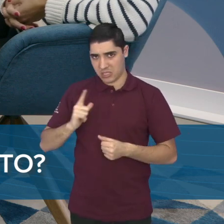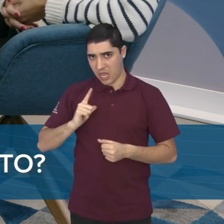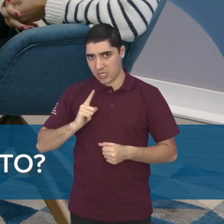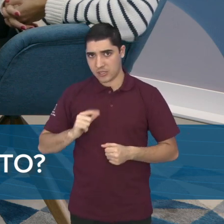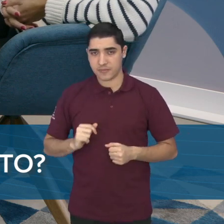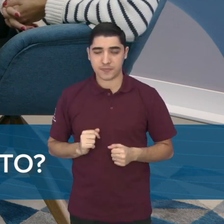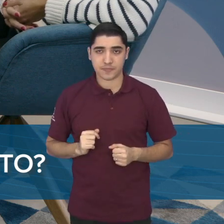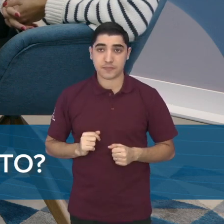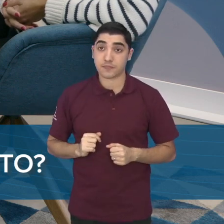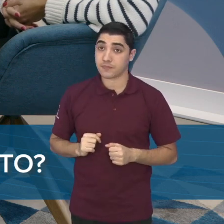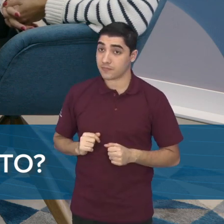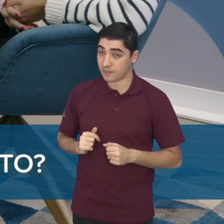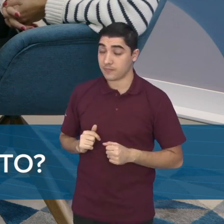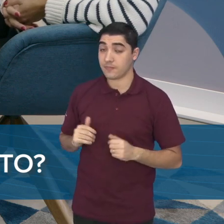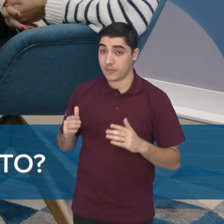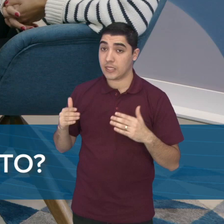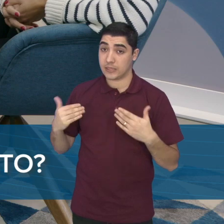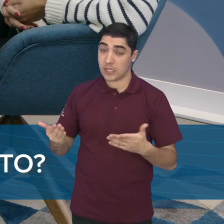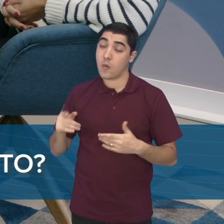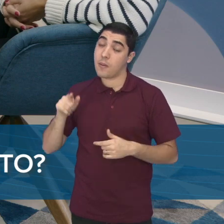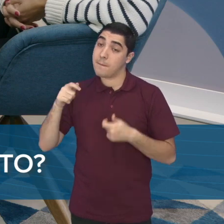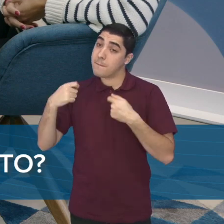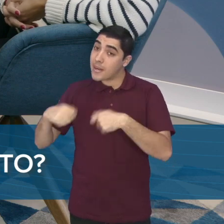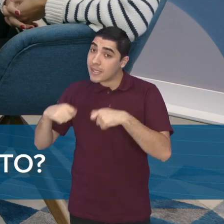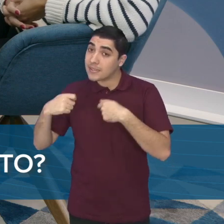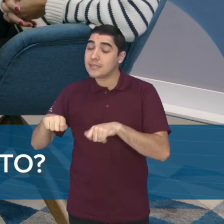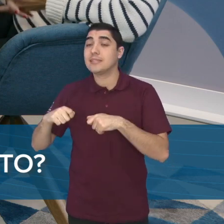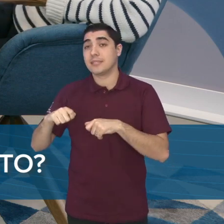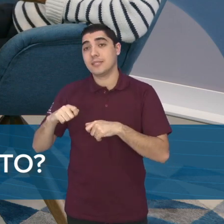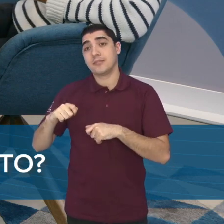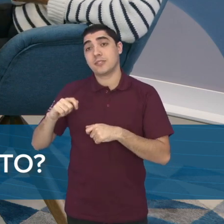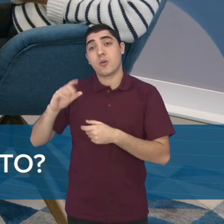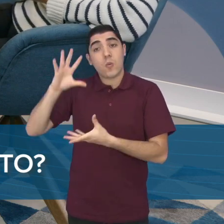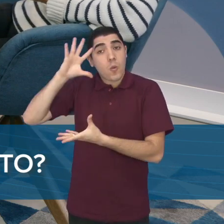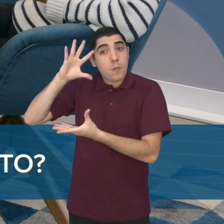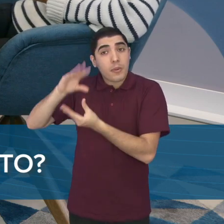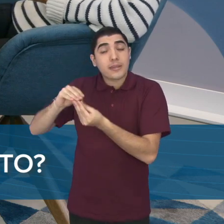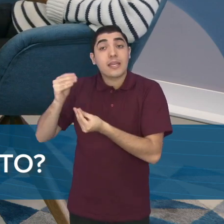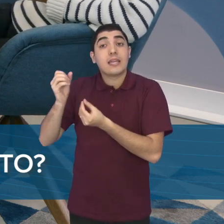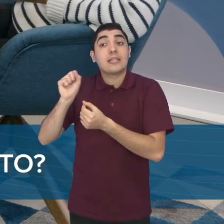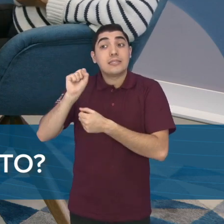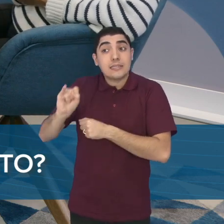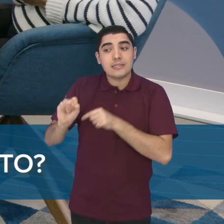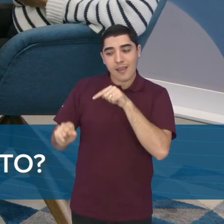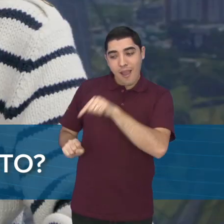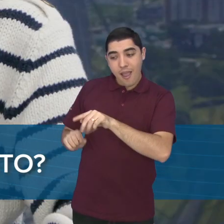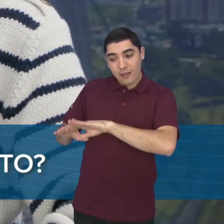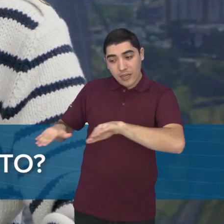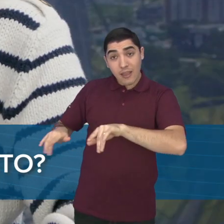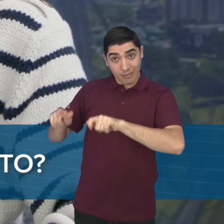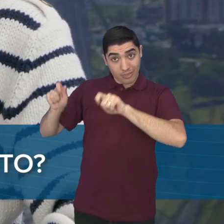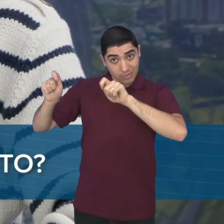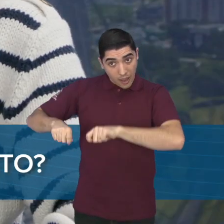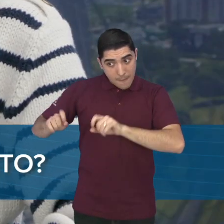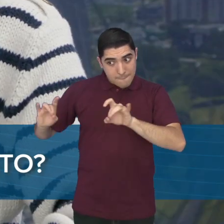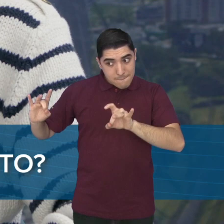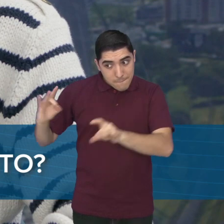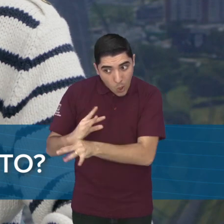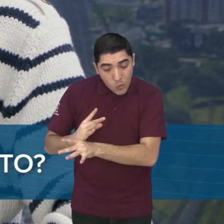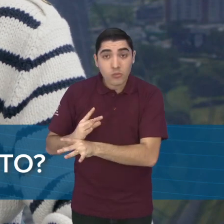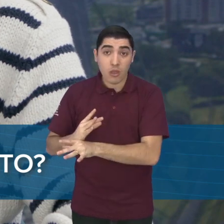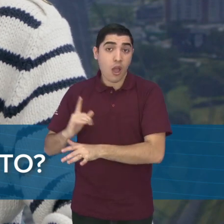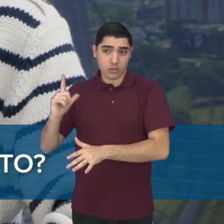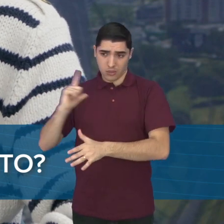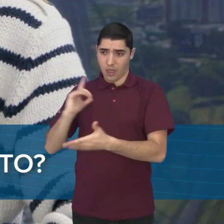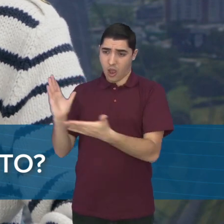Idade? Dani, eu acho que é muito, né, essa sensibilidade de entender para o que aquela criança está preparada, né? Então,